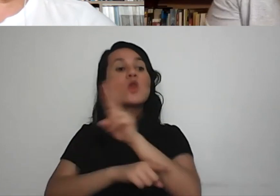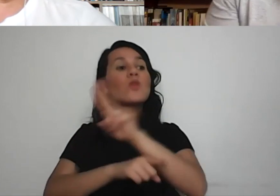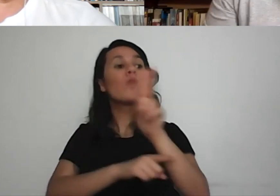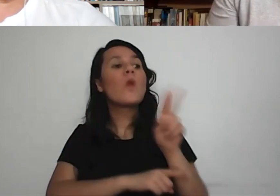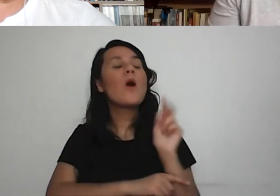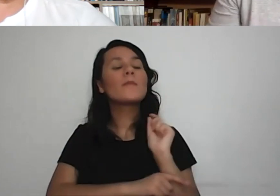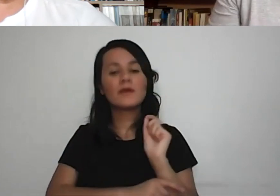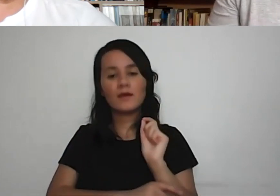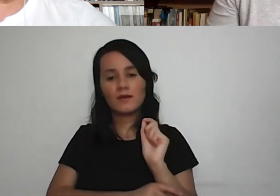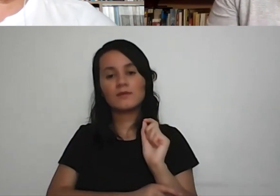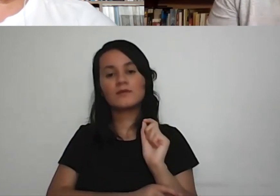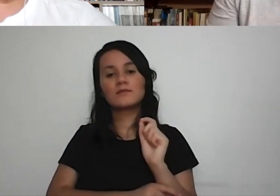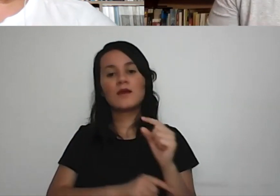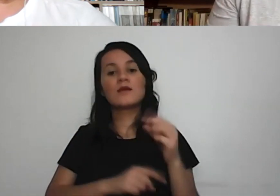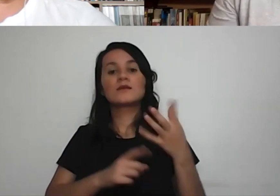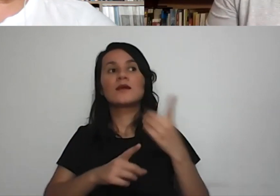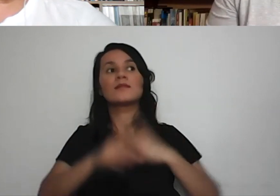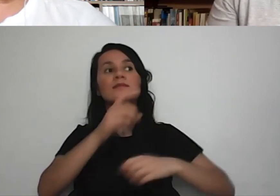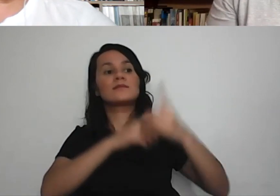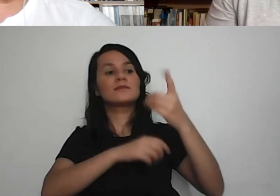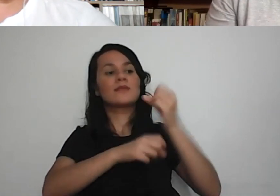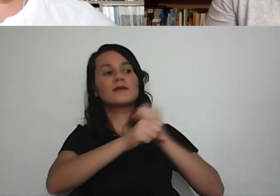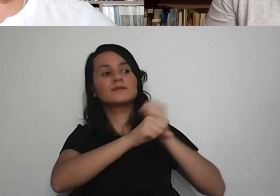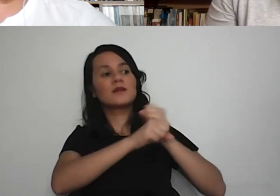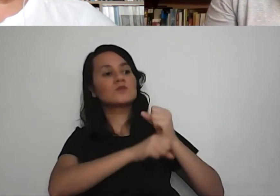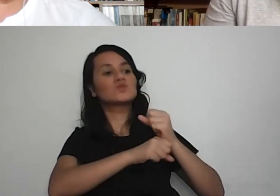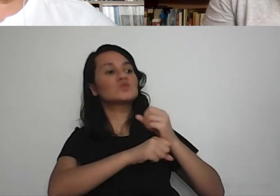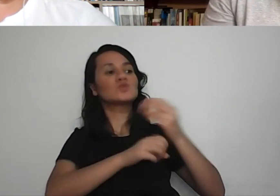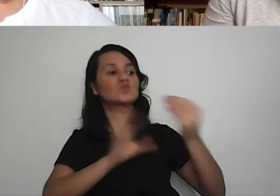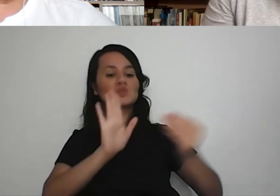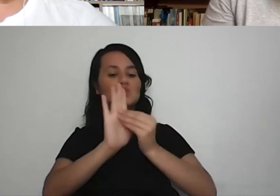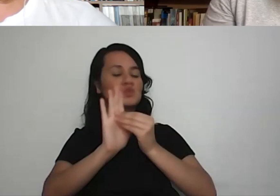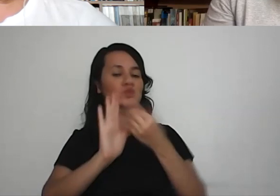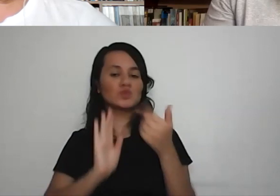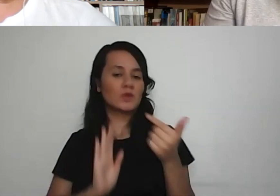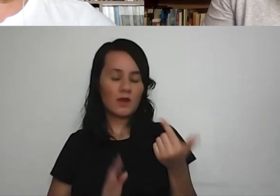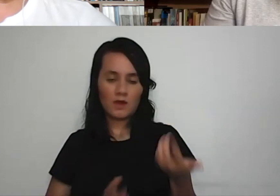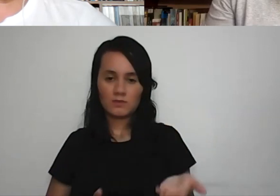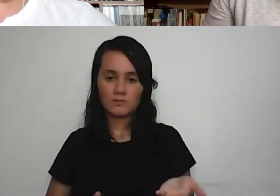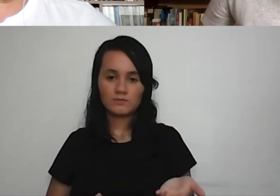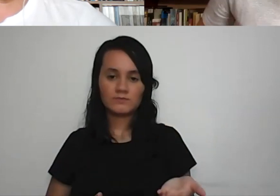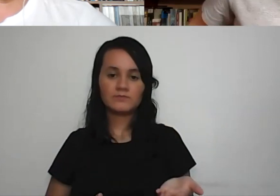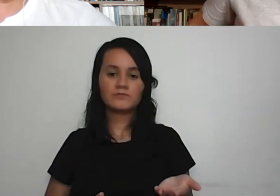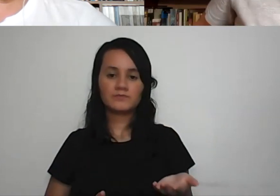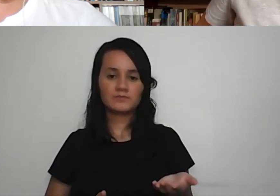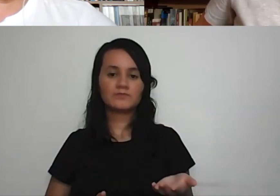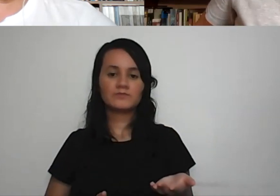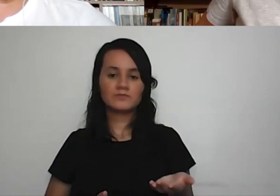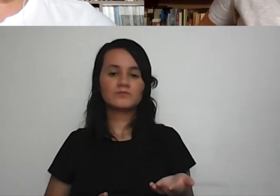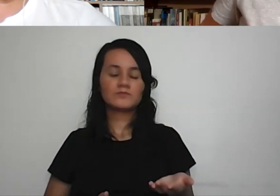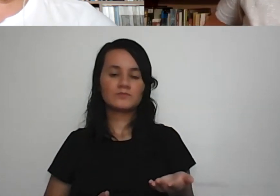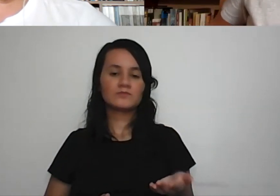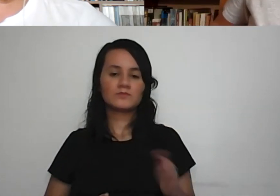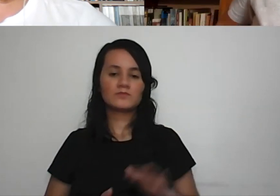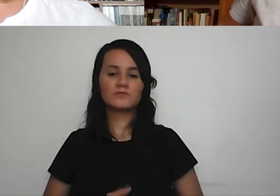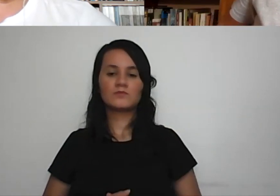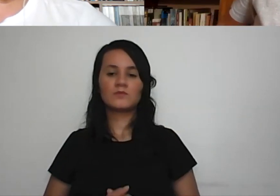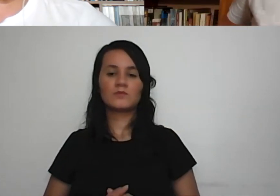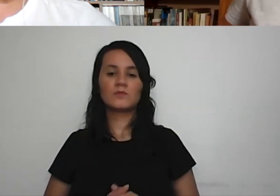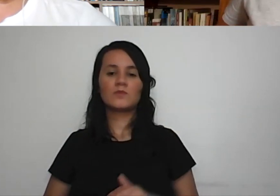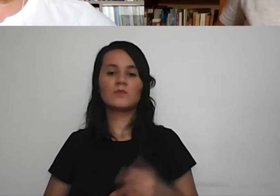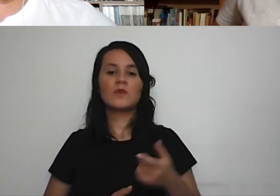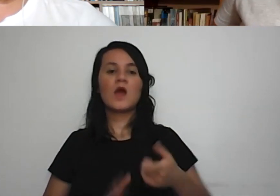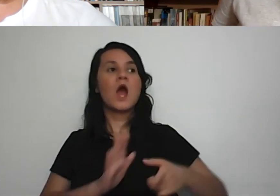né, que há 10 anos não estariam no seu catálogo, né? Quer dizer, você teve na última